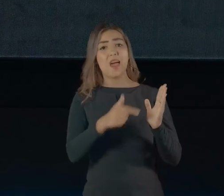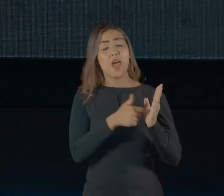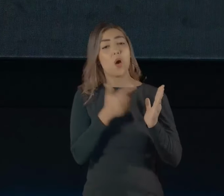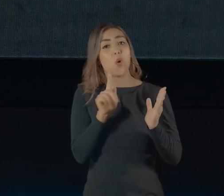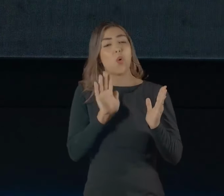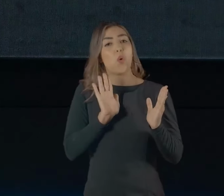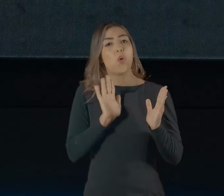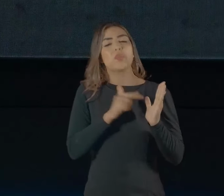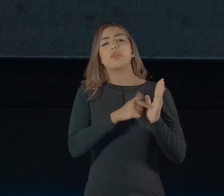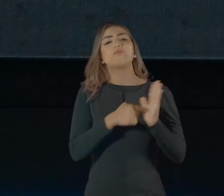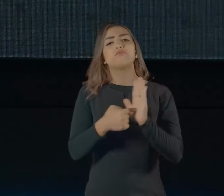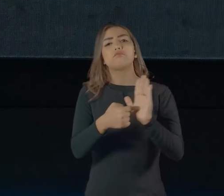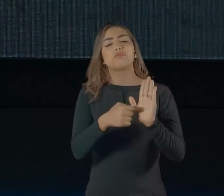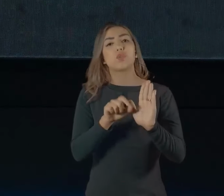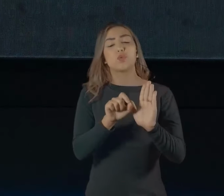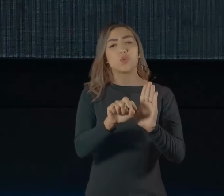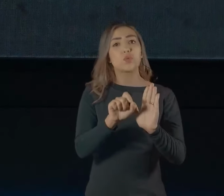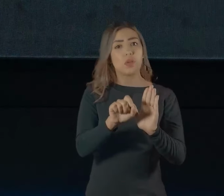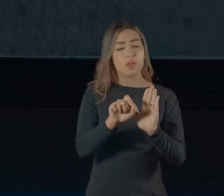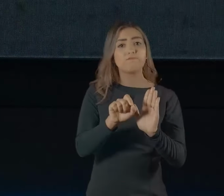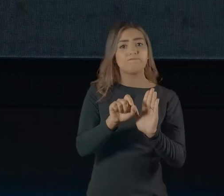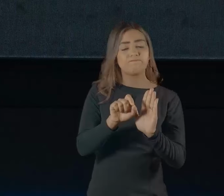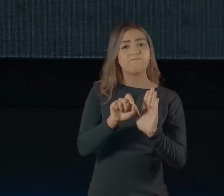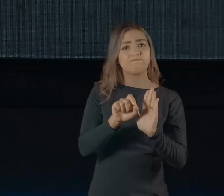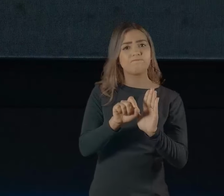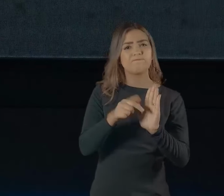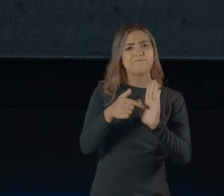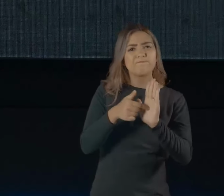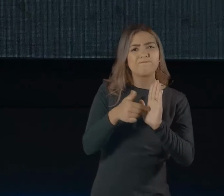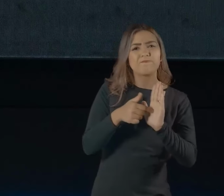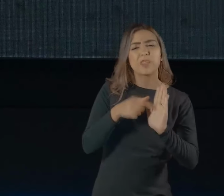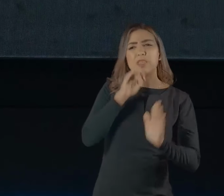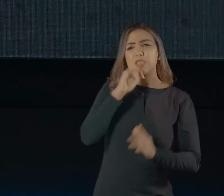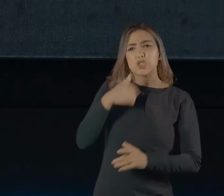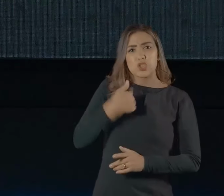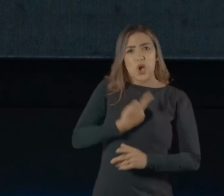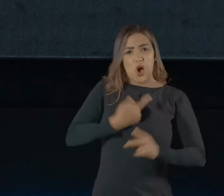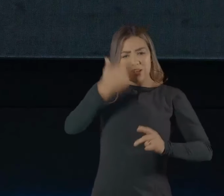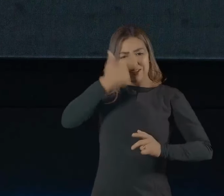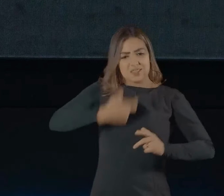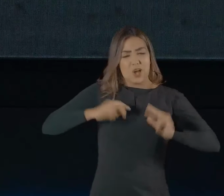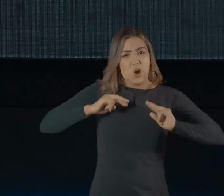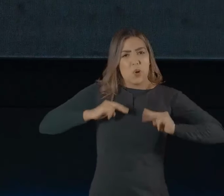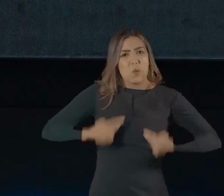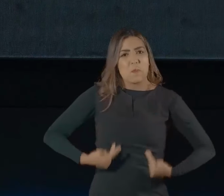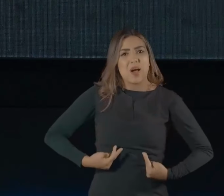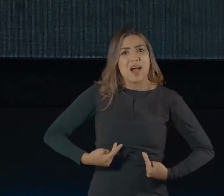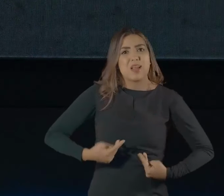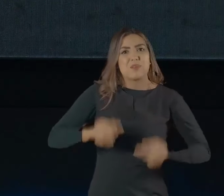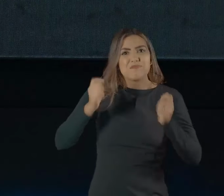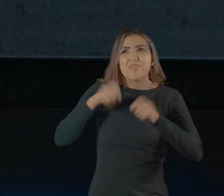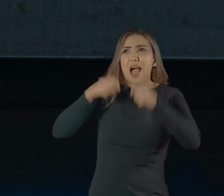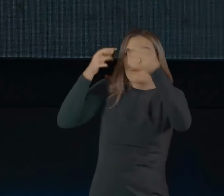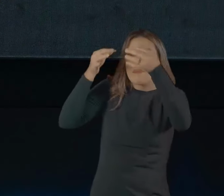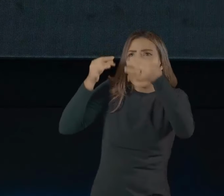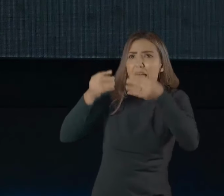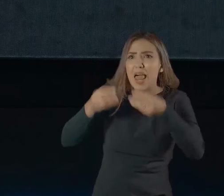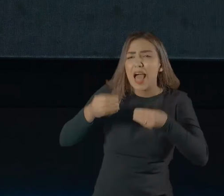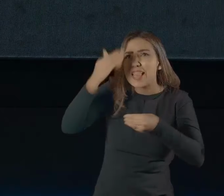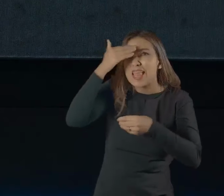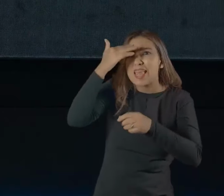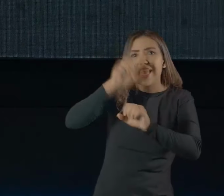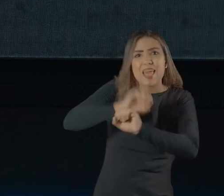que estas coisas, de fato, elas estão muito além da compreensão humana, mas que elas podem ser